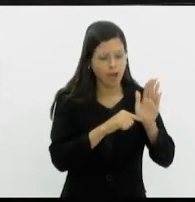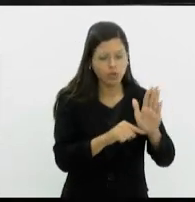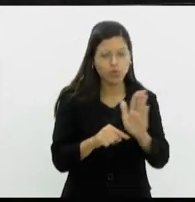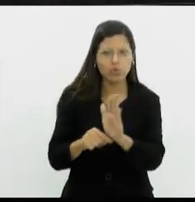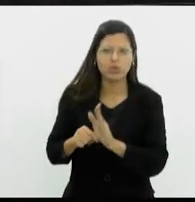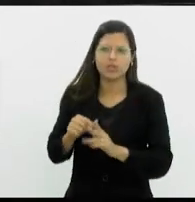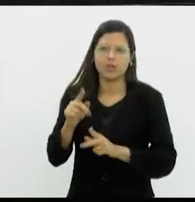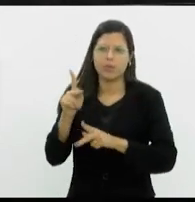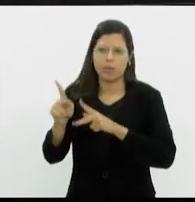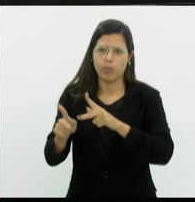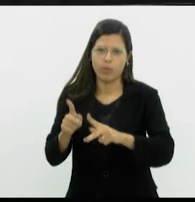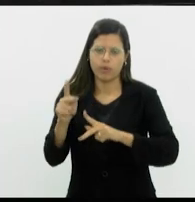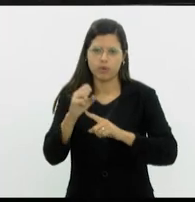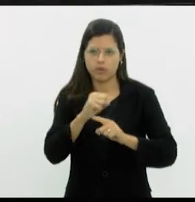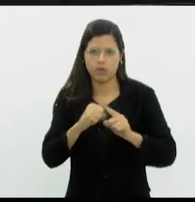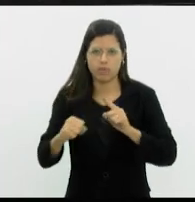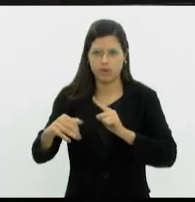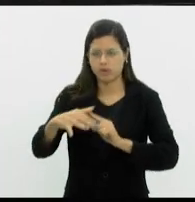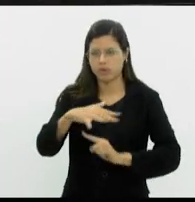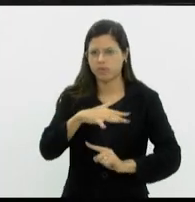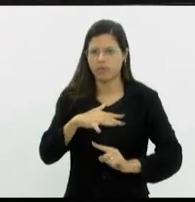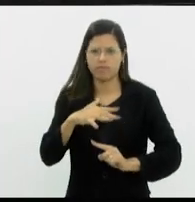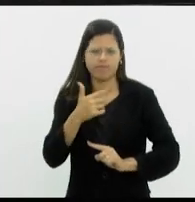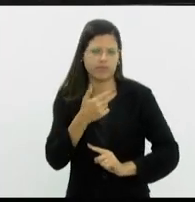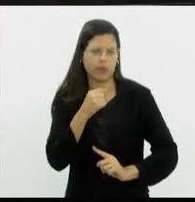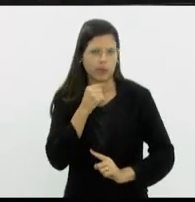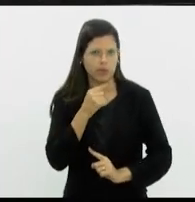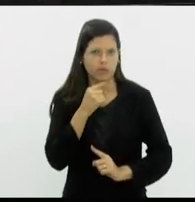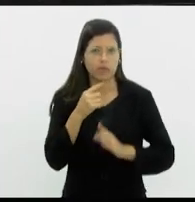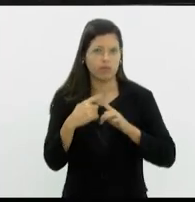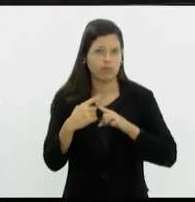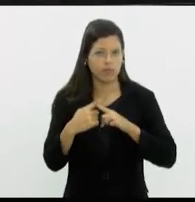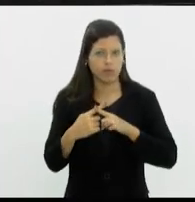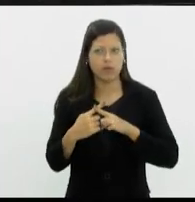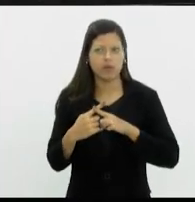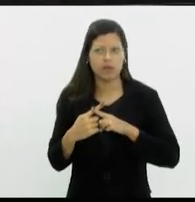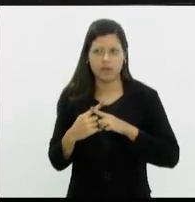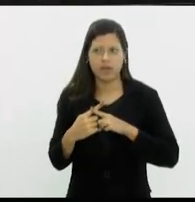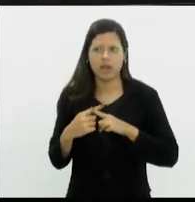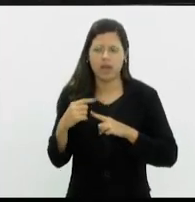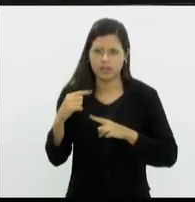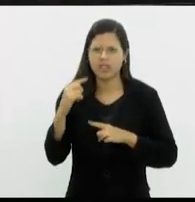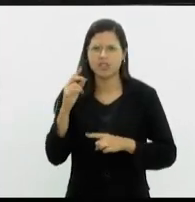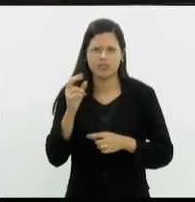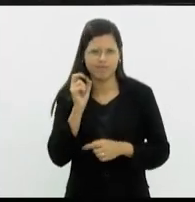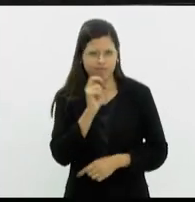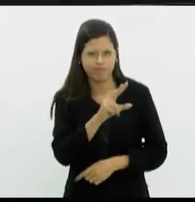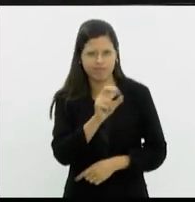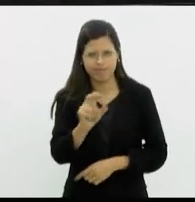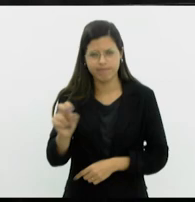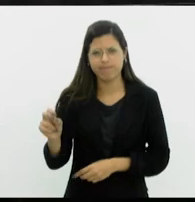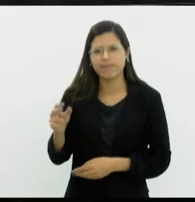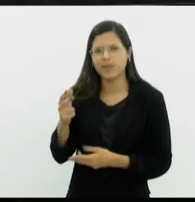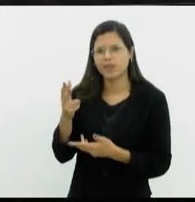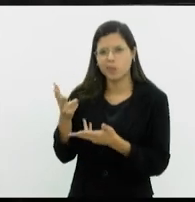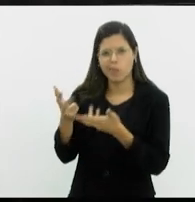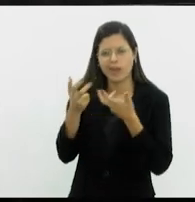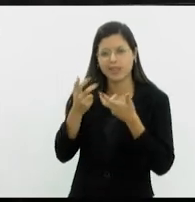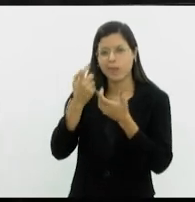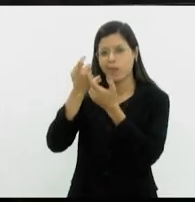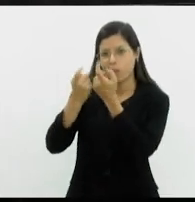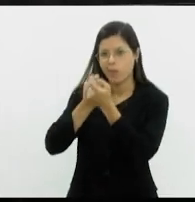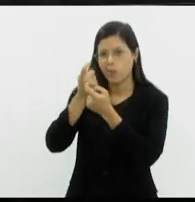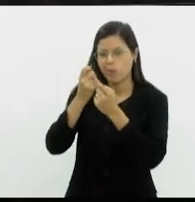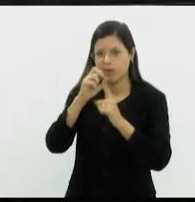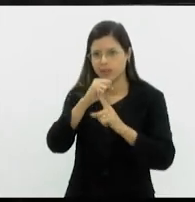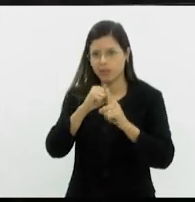população e da sociedade, que eu não tenho dúvida, porque a gente anda muito e escuta muito a preocupação da sociedade